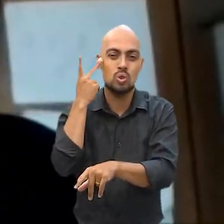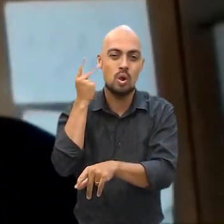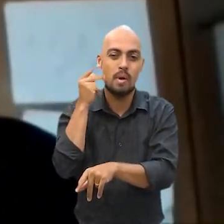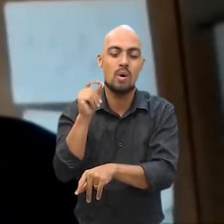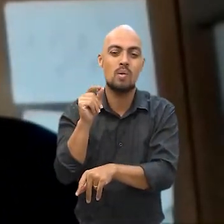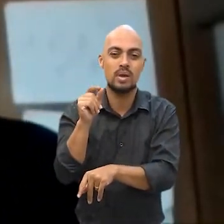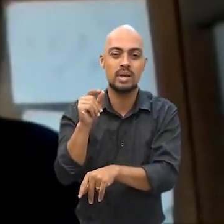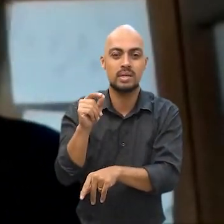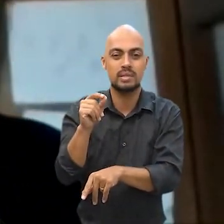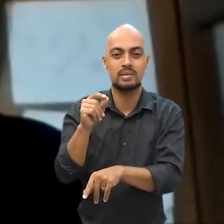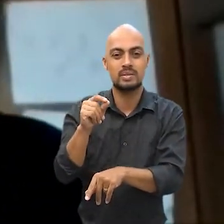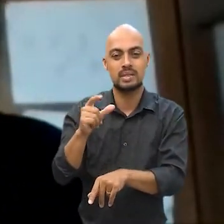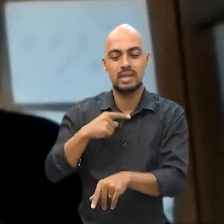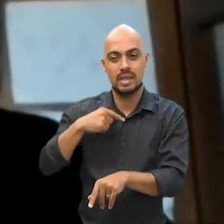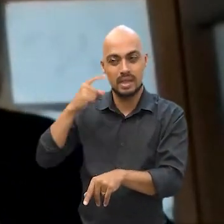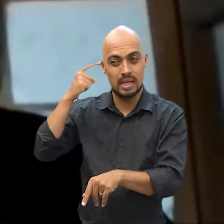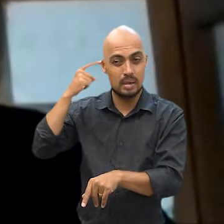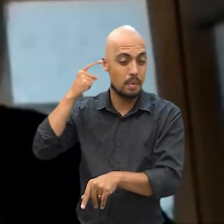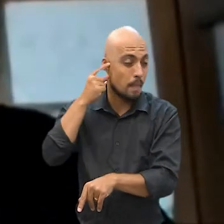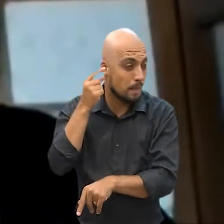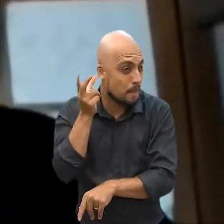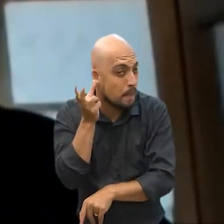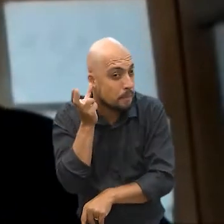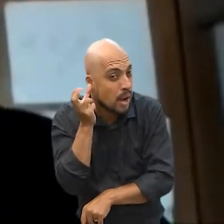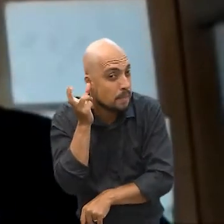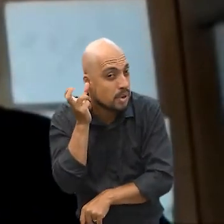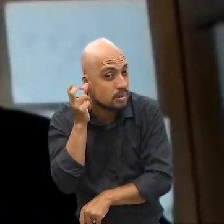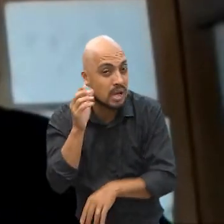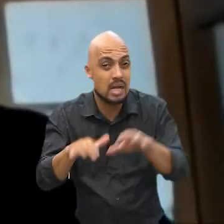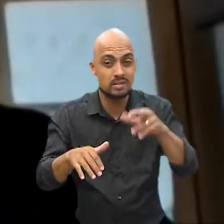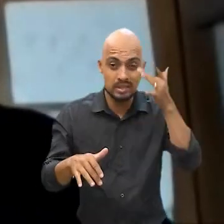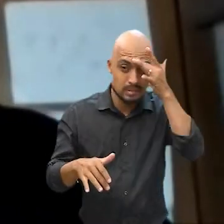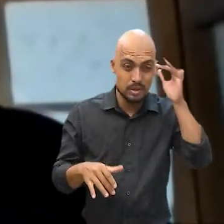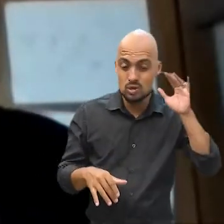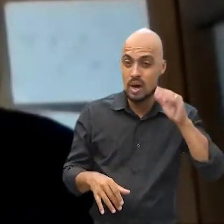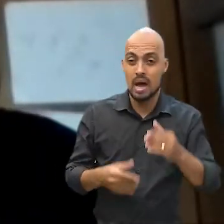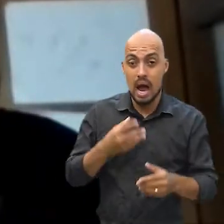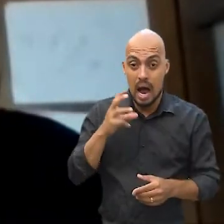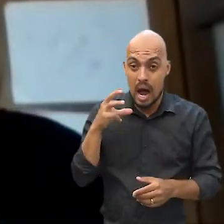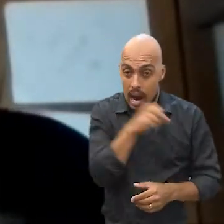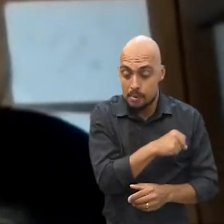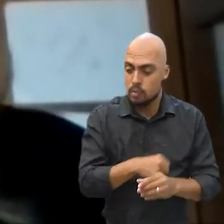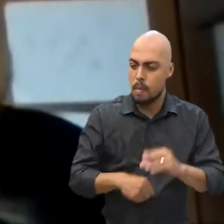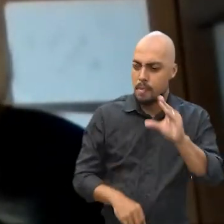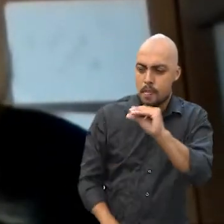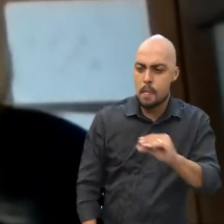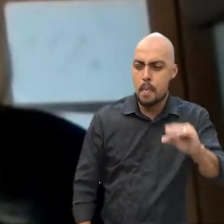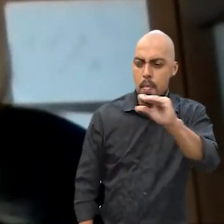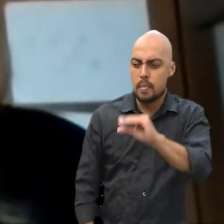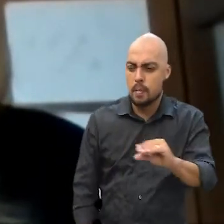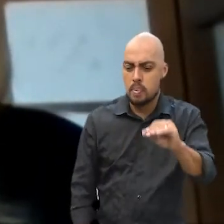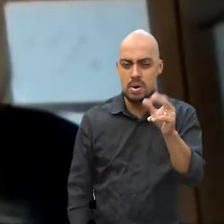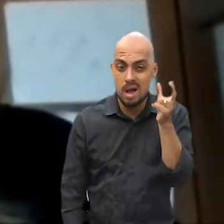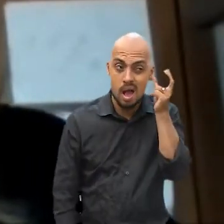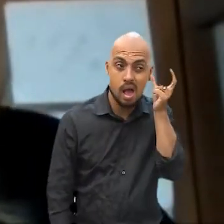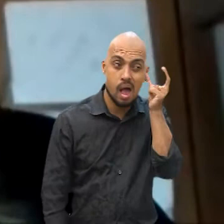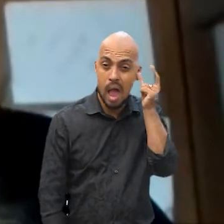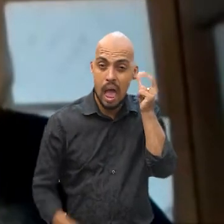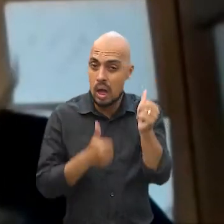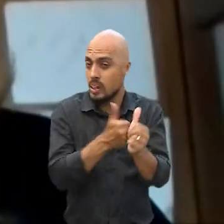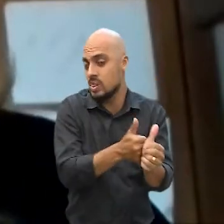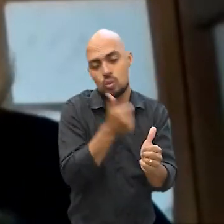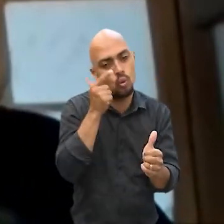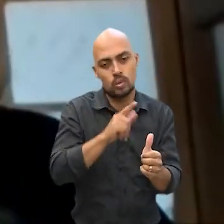haja uma alteração do processamento auditivo, que vai ser a velocidade com que você entendeu aquilo, né? A gente tem na tela o